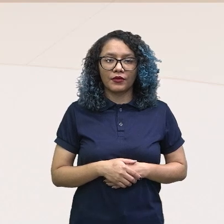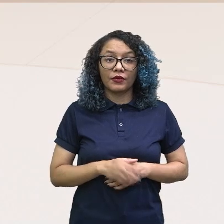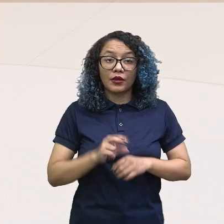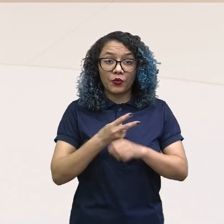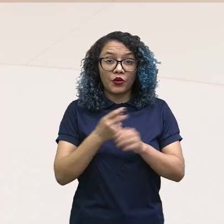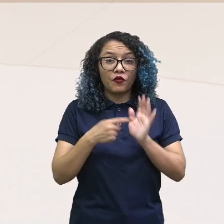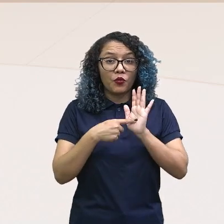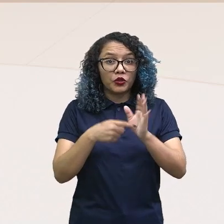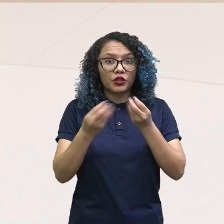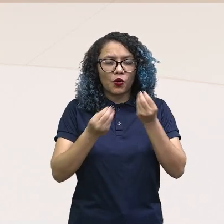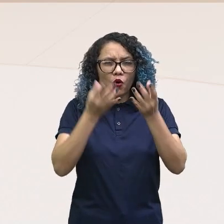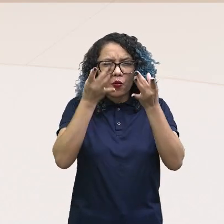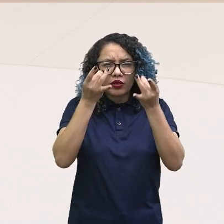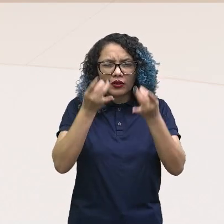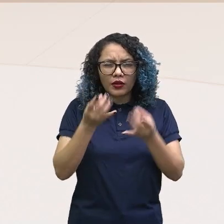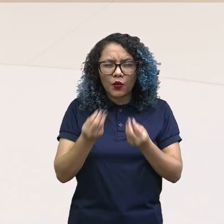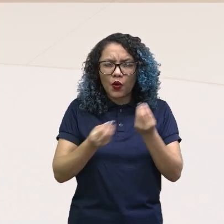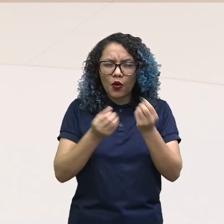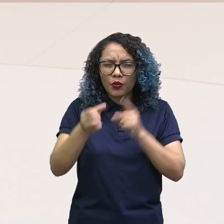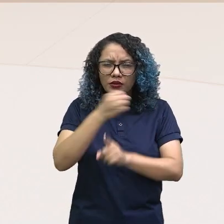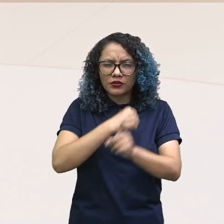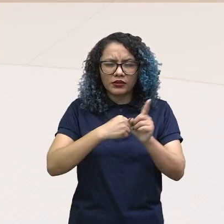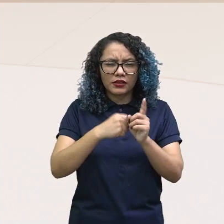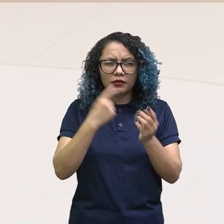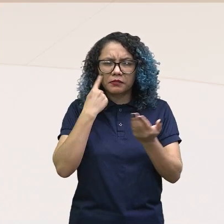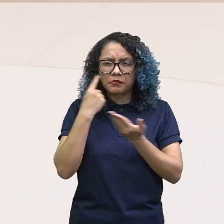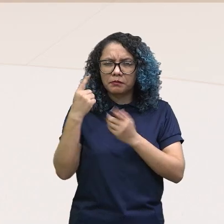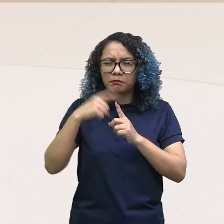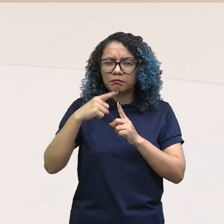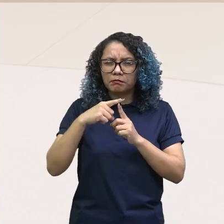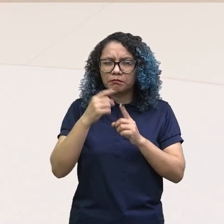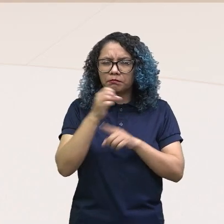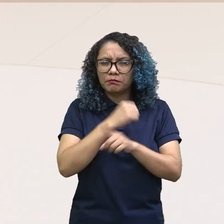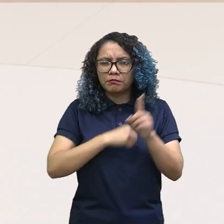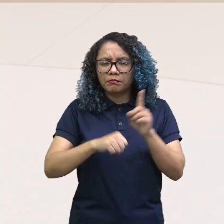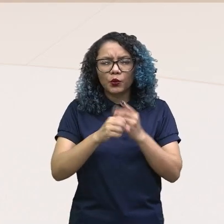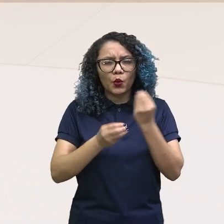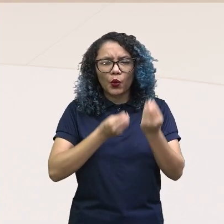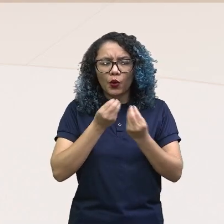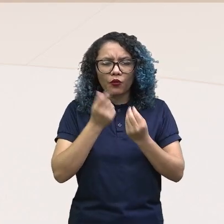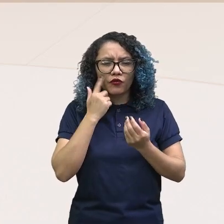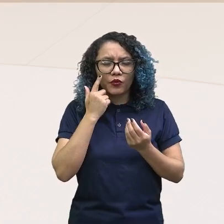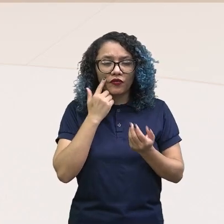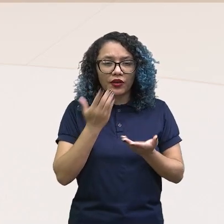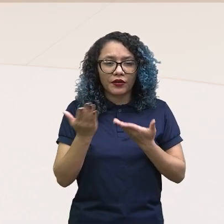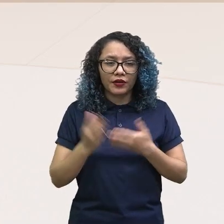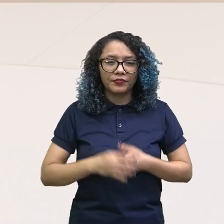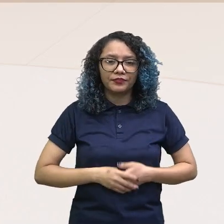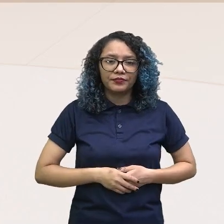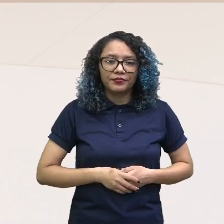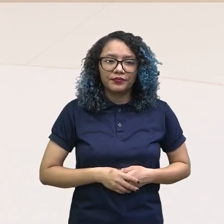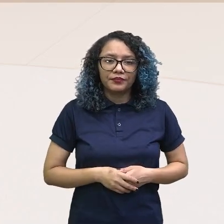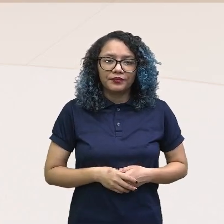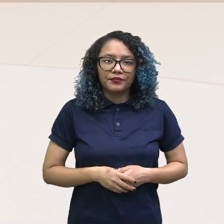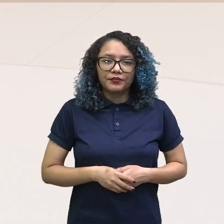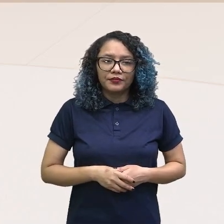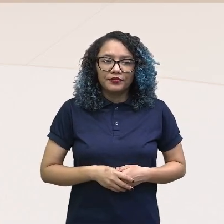dava na sociedade estamental, como é que funcionava essa sociedade, certo? Muito bem, vamos lá, então? Vejam